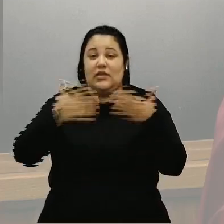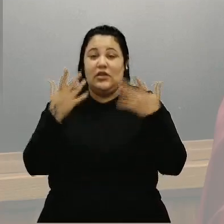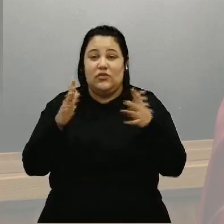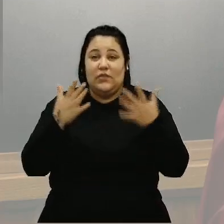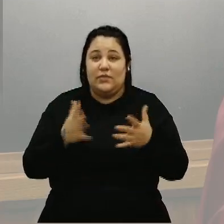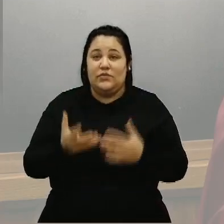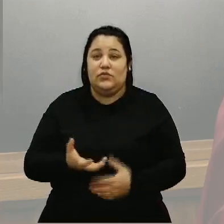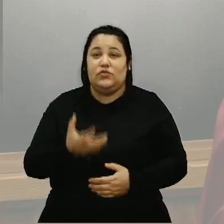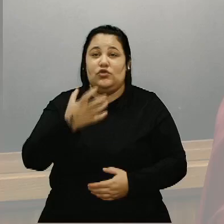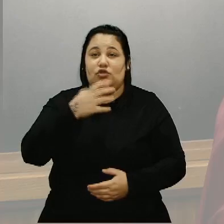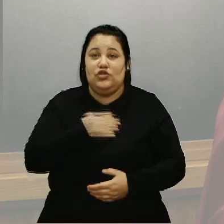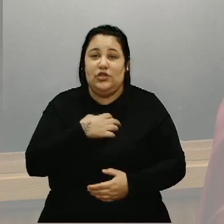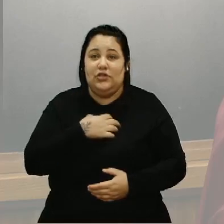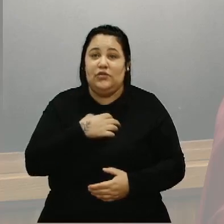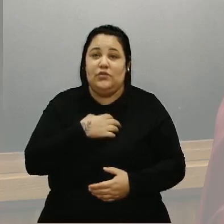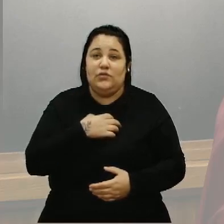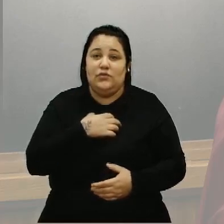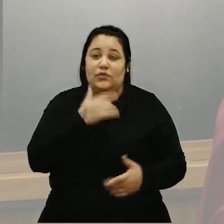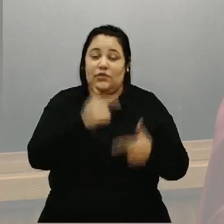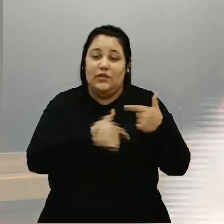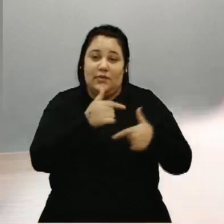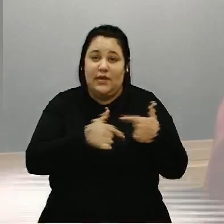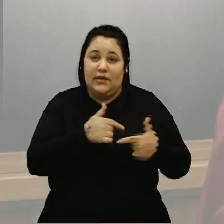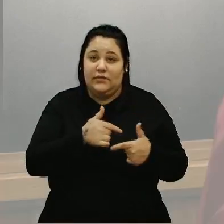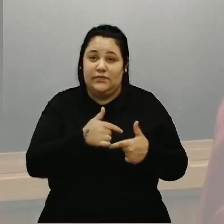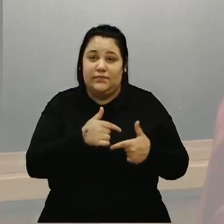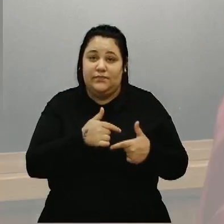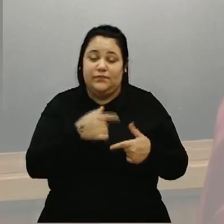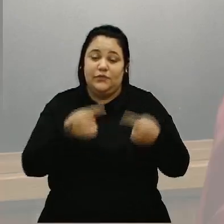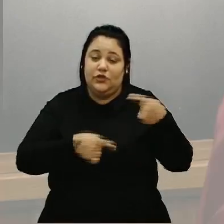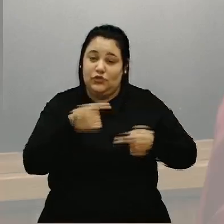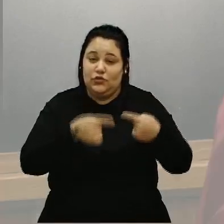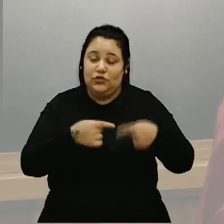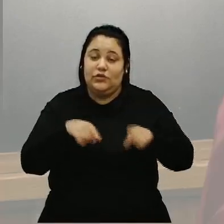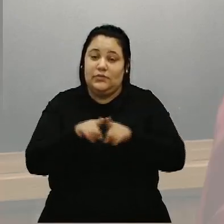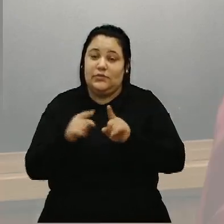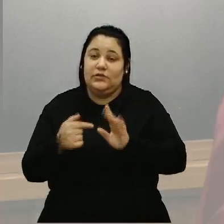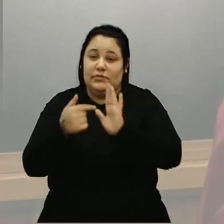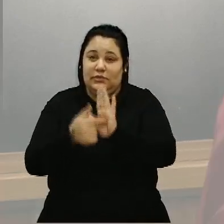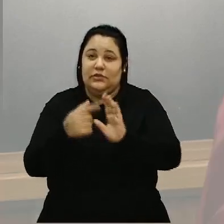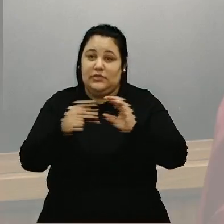forma como esse processo foi discutido e apresentado nessa casa.